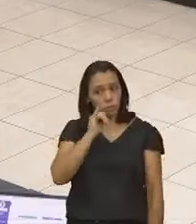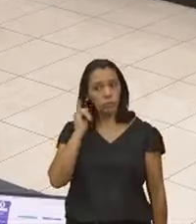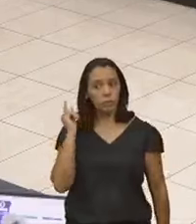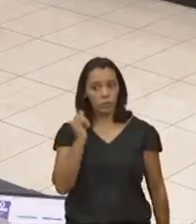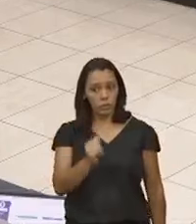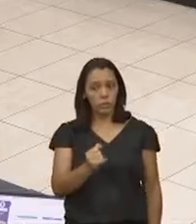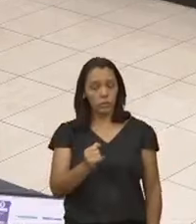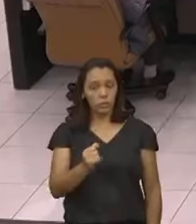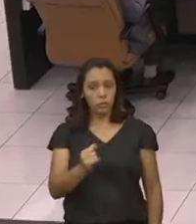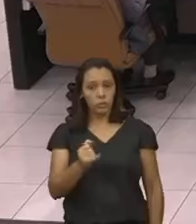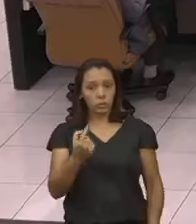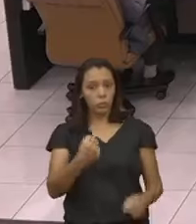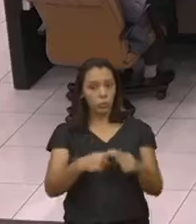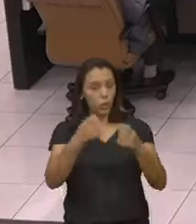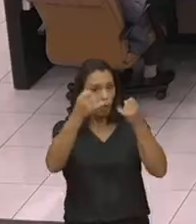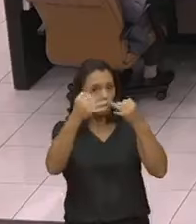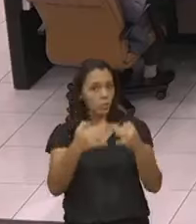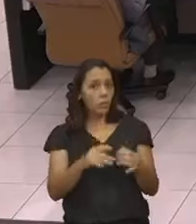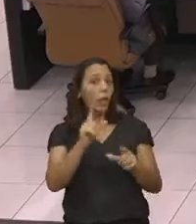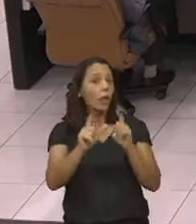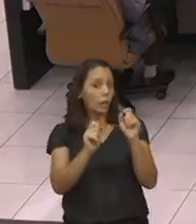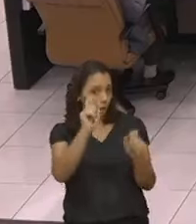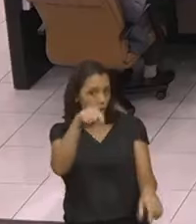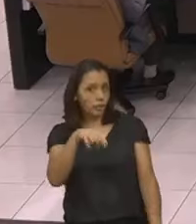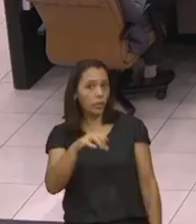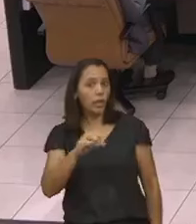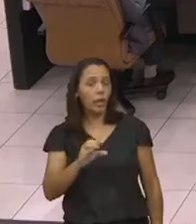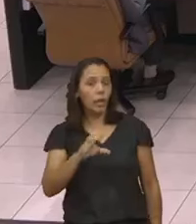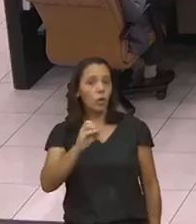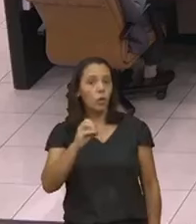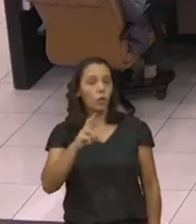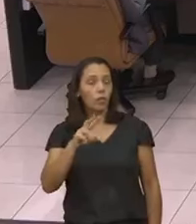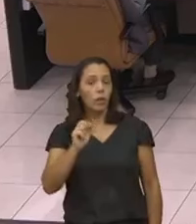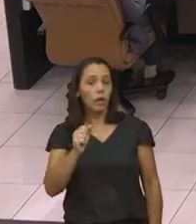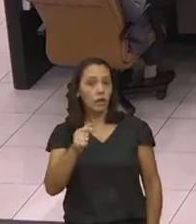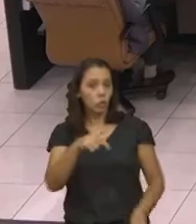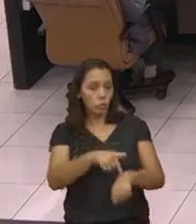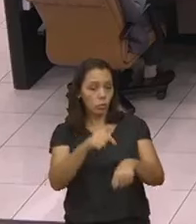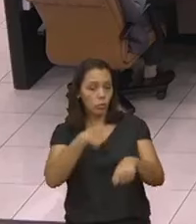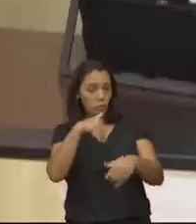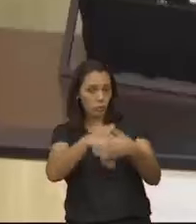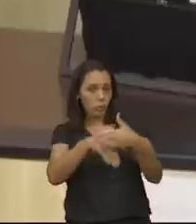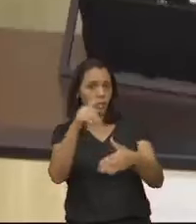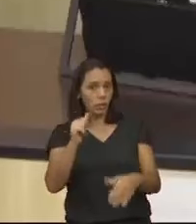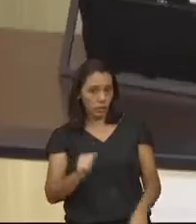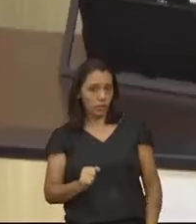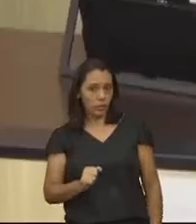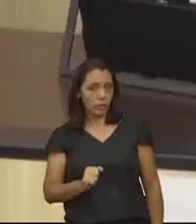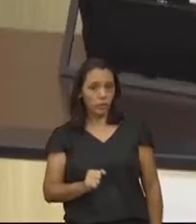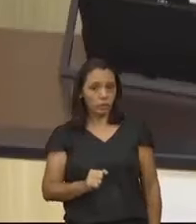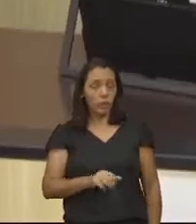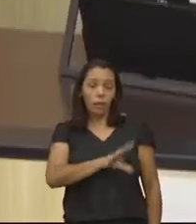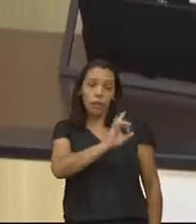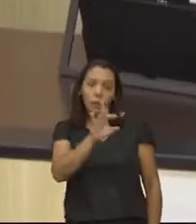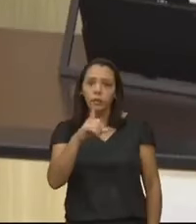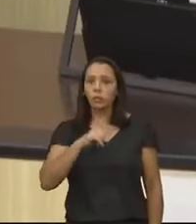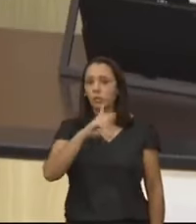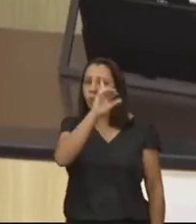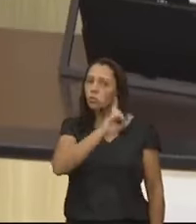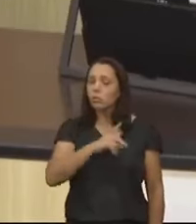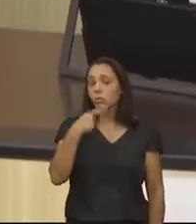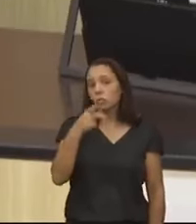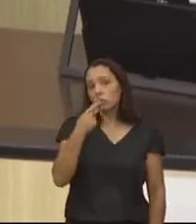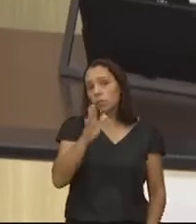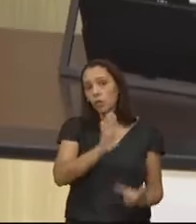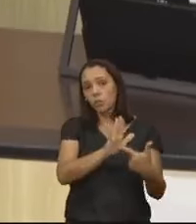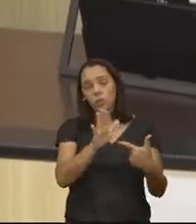sei. Porque eu vou explicar aqui quem que é covarde nessa tribuna na hora do meu voto. No entendeu? minuto, cada um tem o direito de falar se vota a favor ou